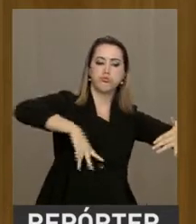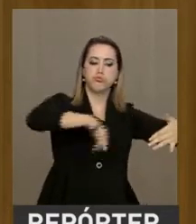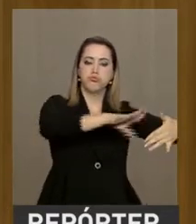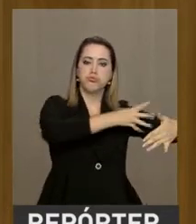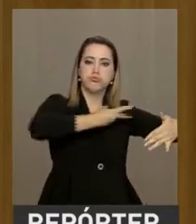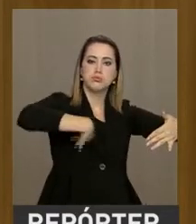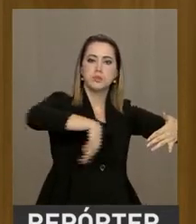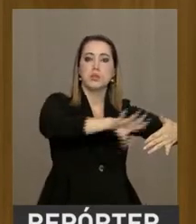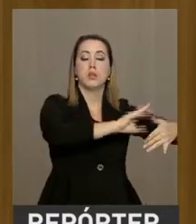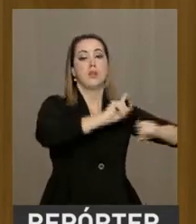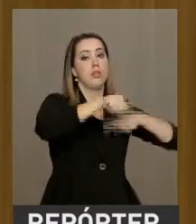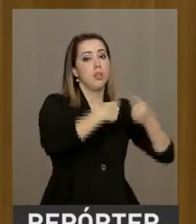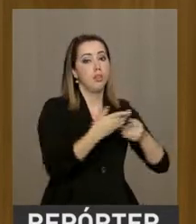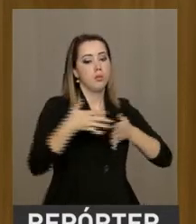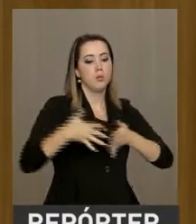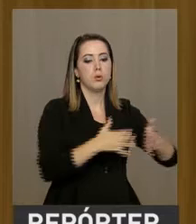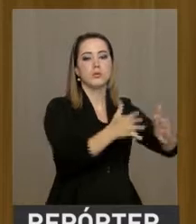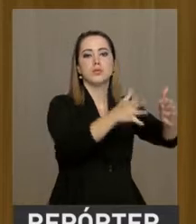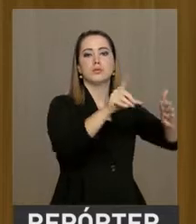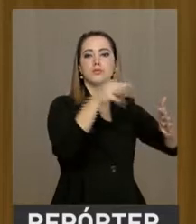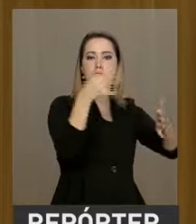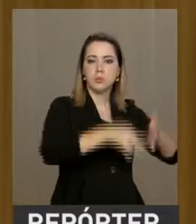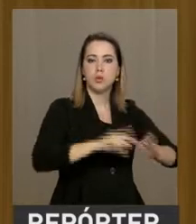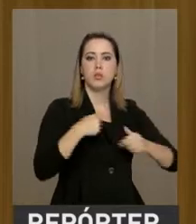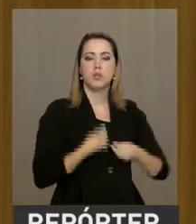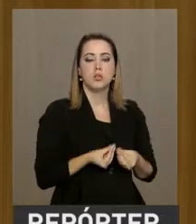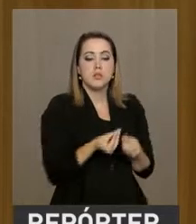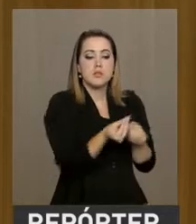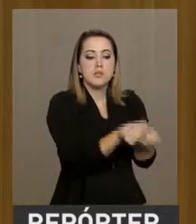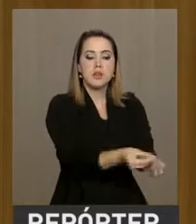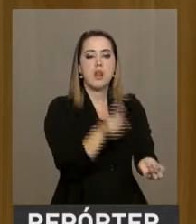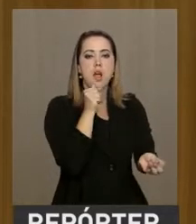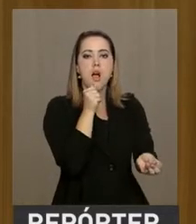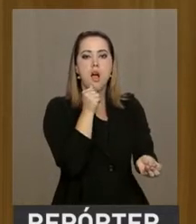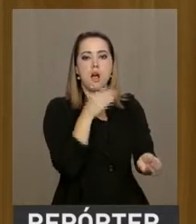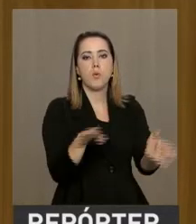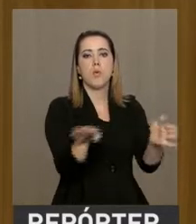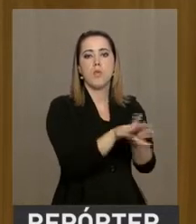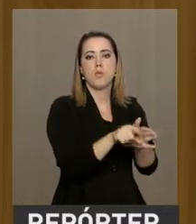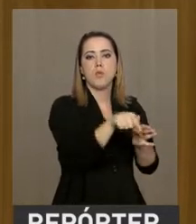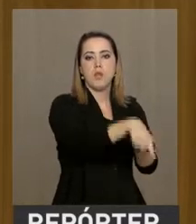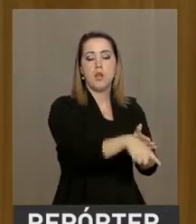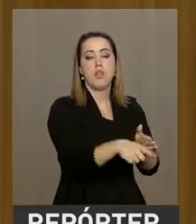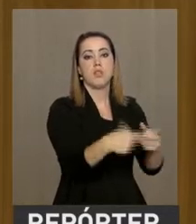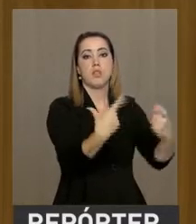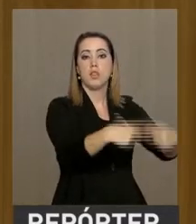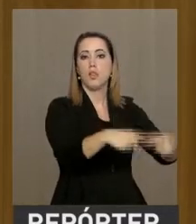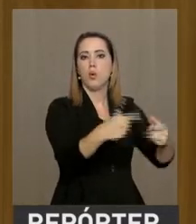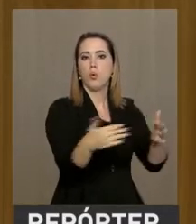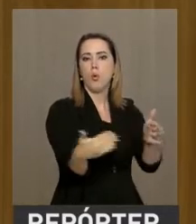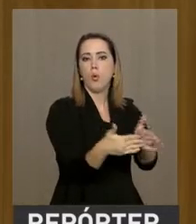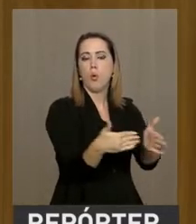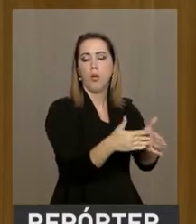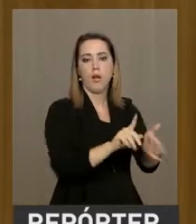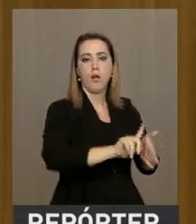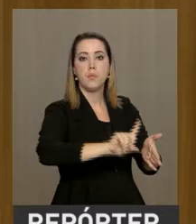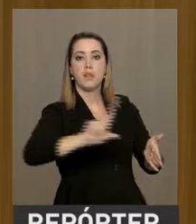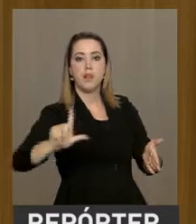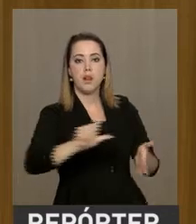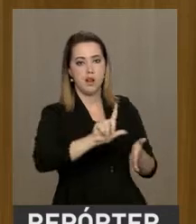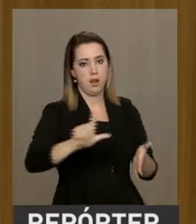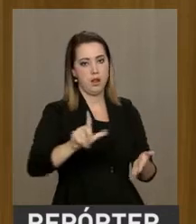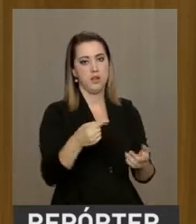conclusão da passagem de água e estaremos levando água até o último extremo do eixo leste em fevereiro